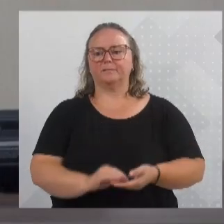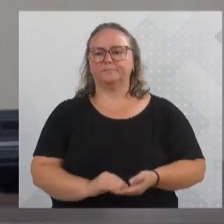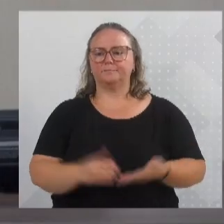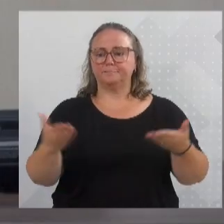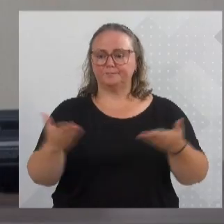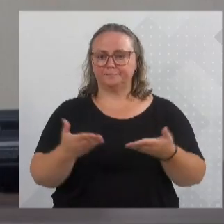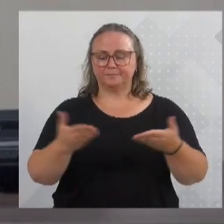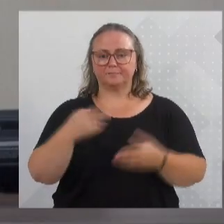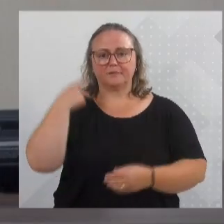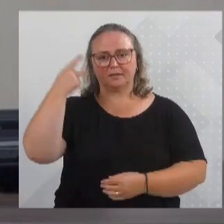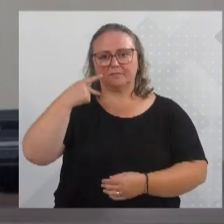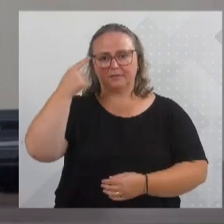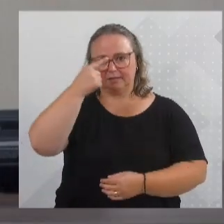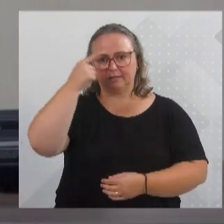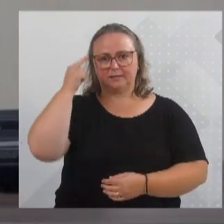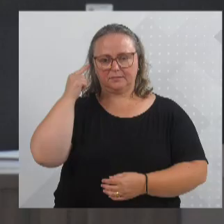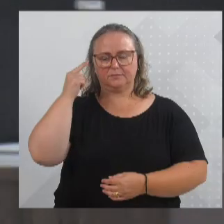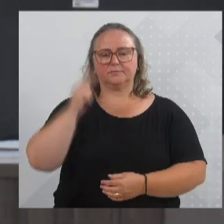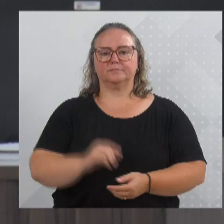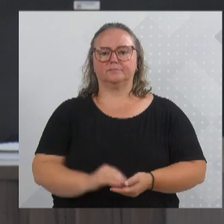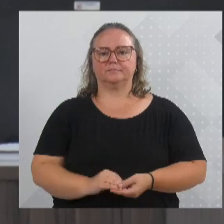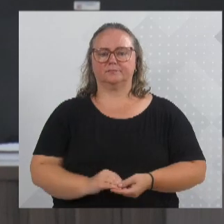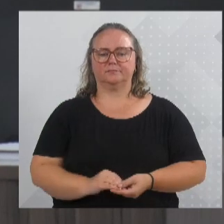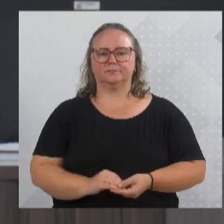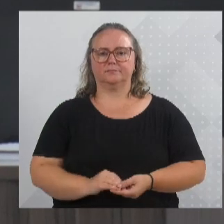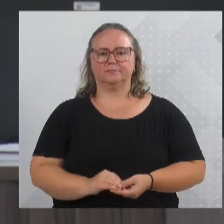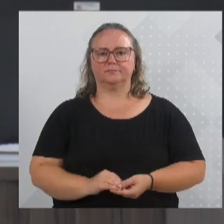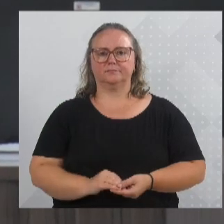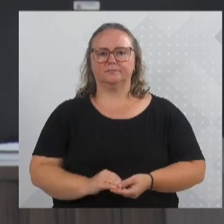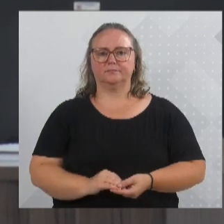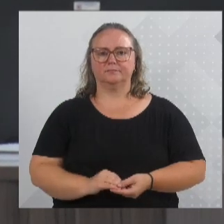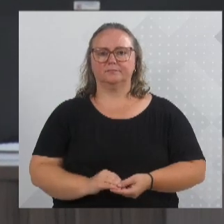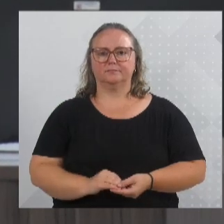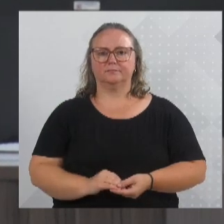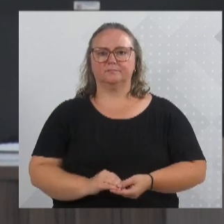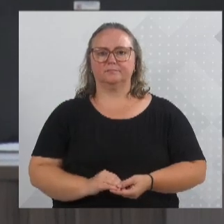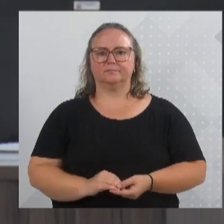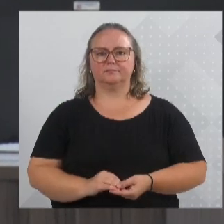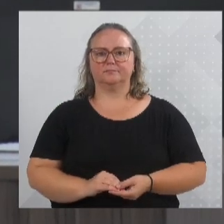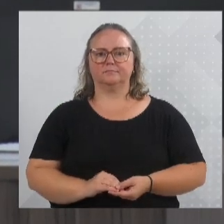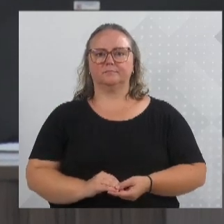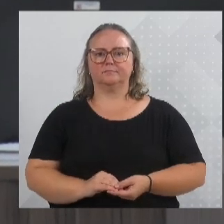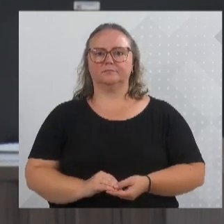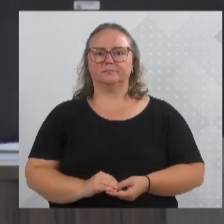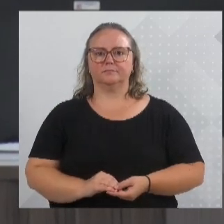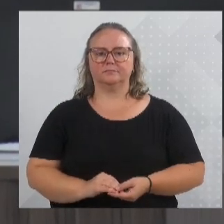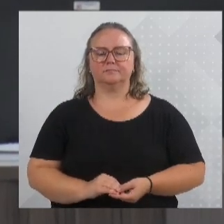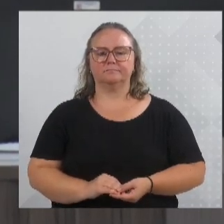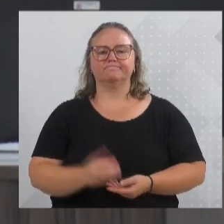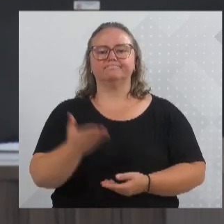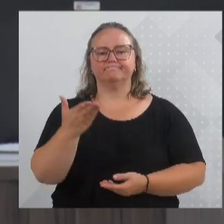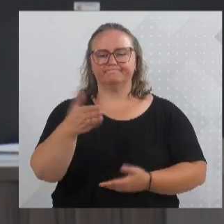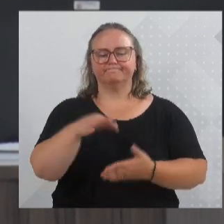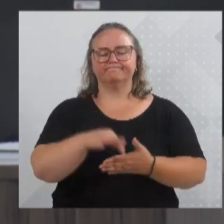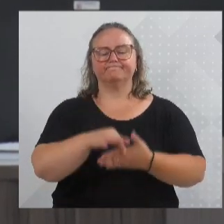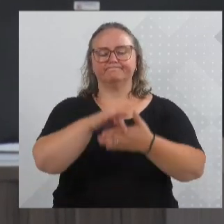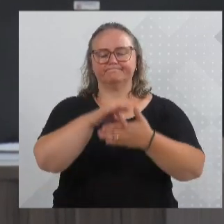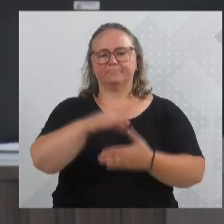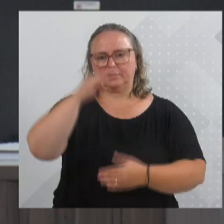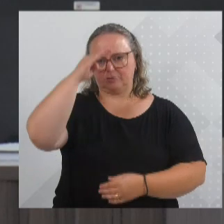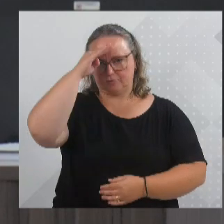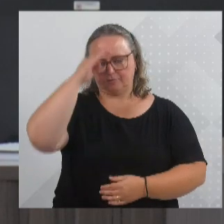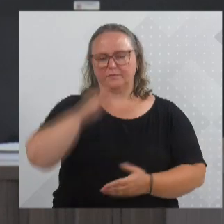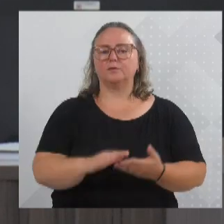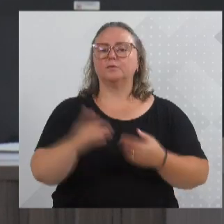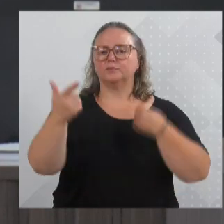orador, vereador Ailton de Souza Ito. Vereador, líder do governo, Juvino Cardoso Neto,